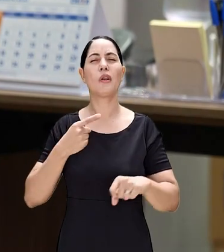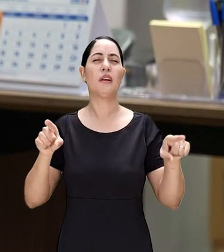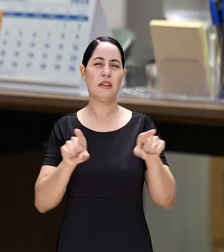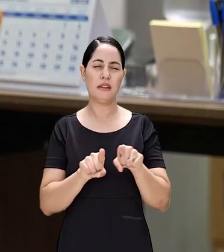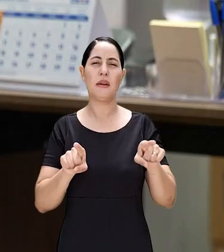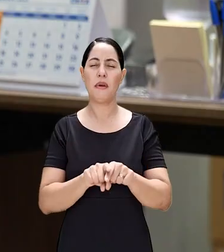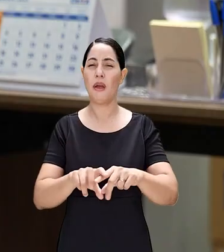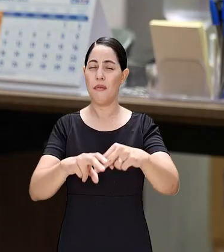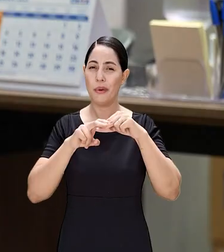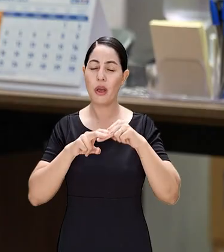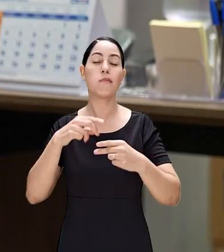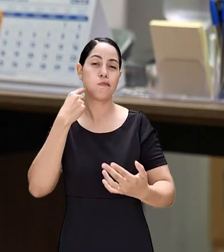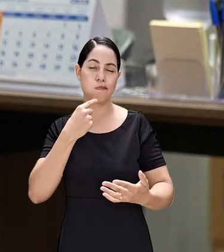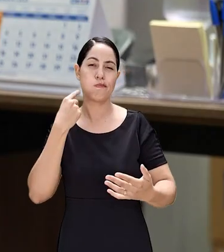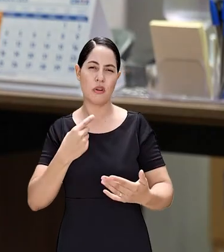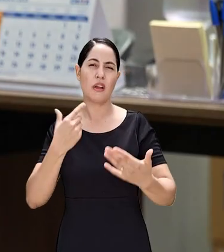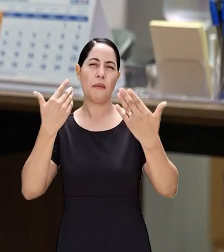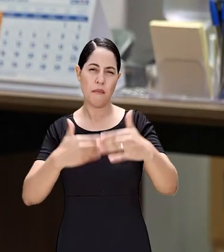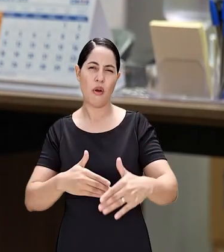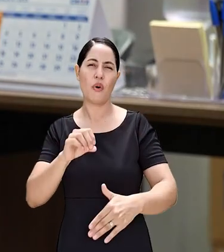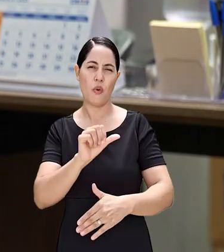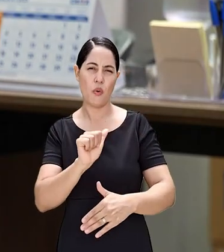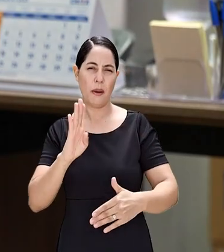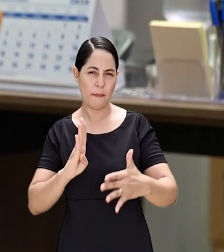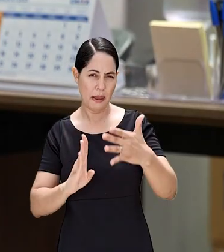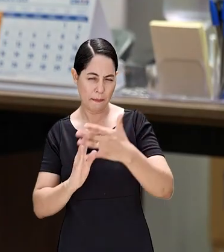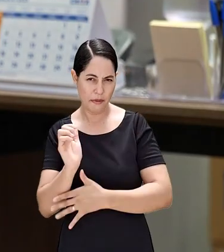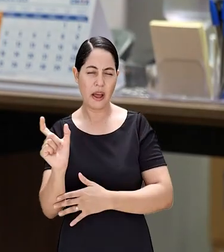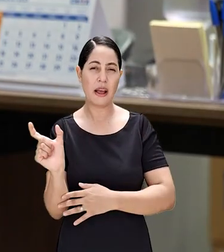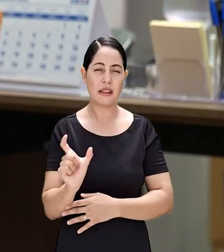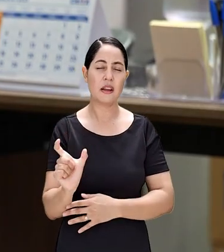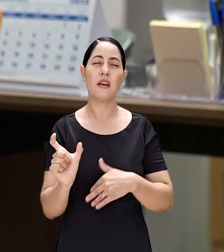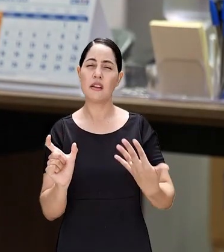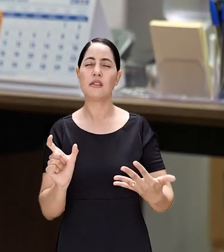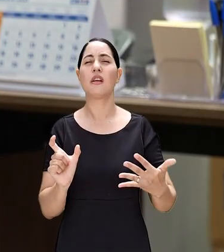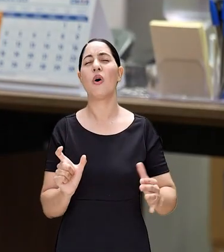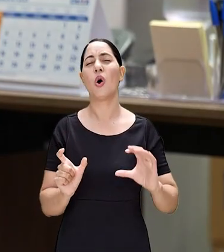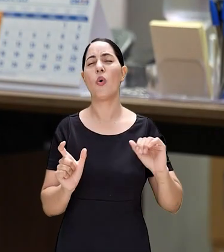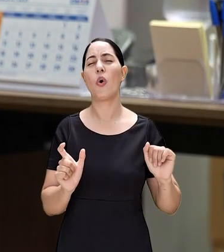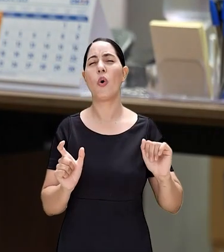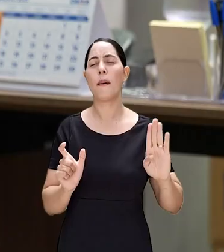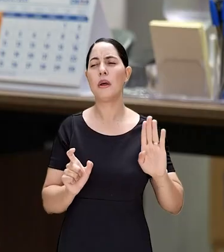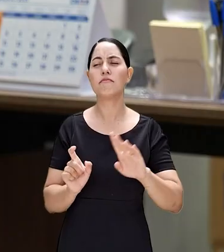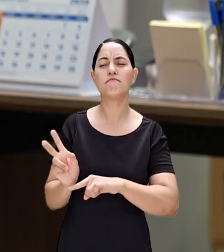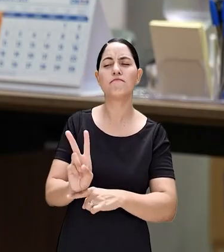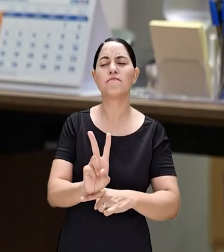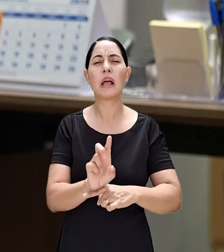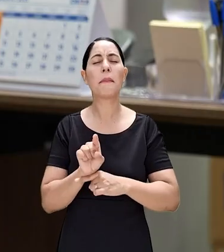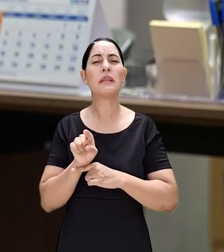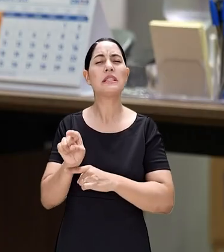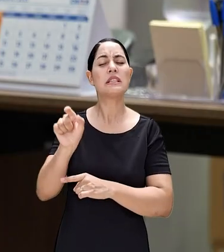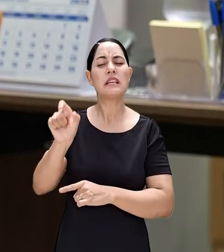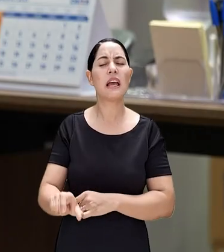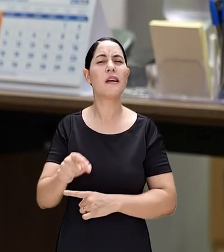entram e passam pelo exame de ordem. A OAB ela vai fiscalizar que este